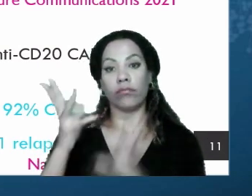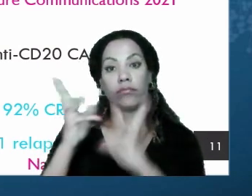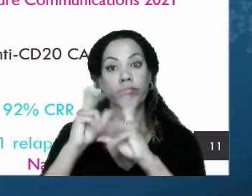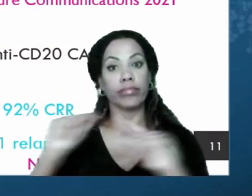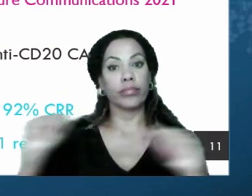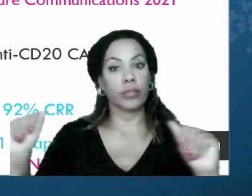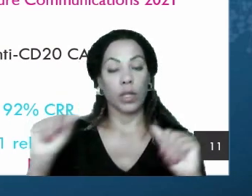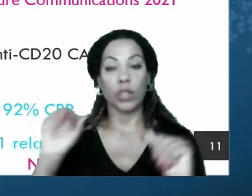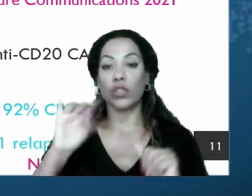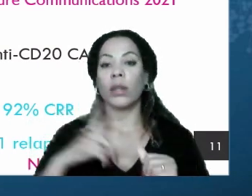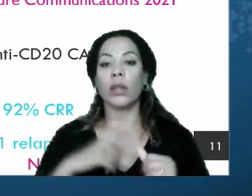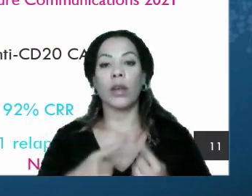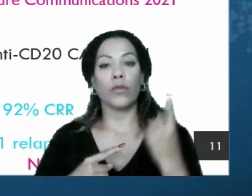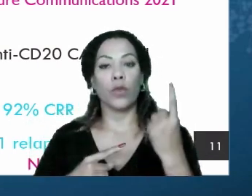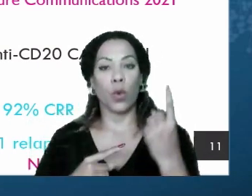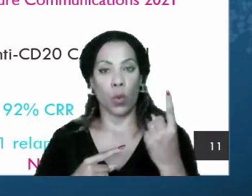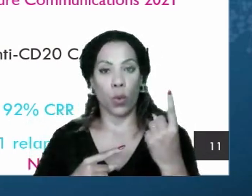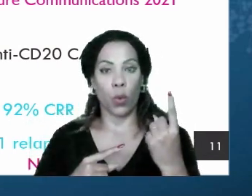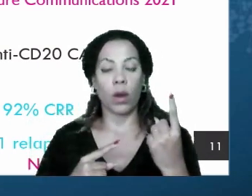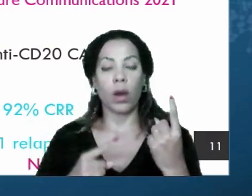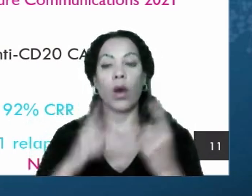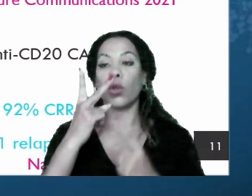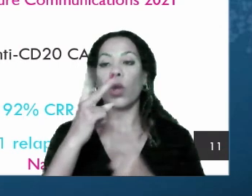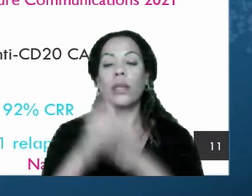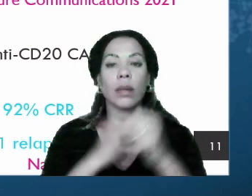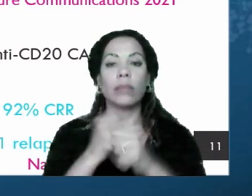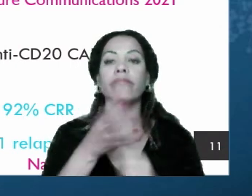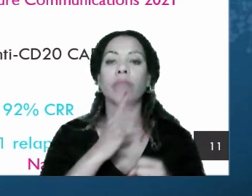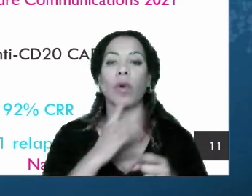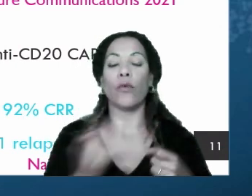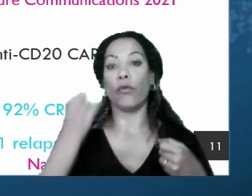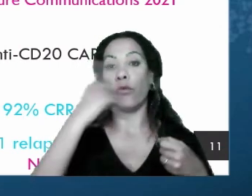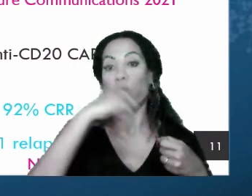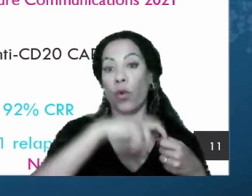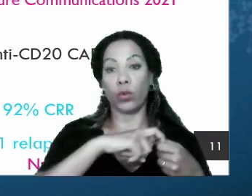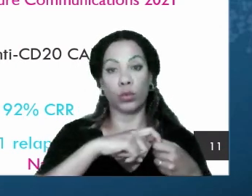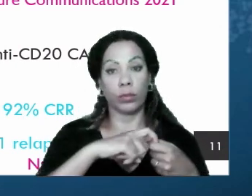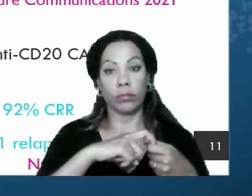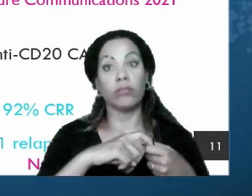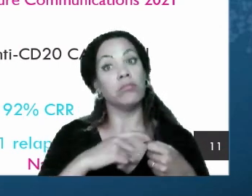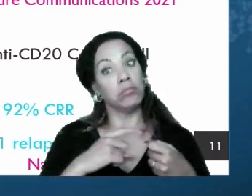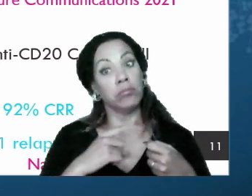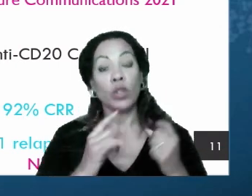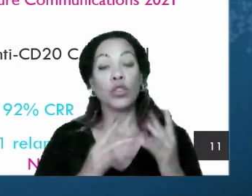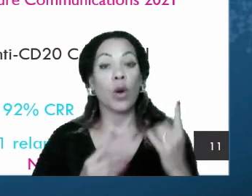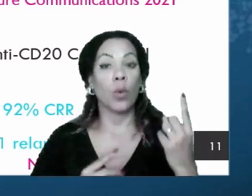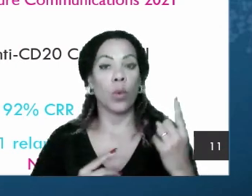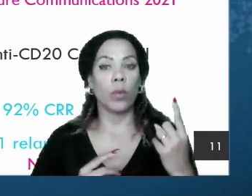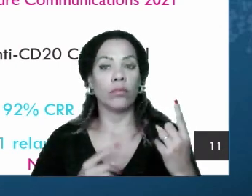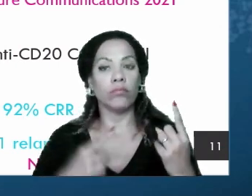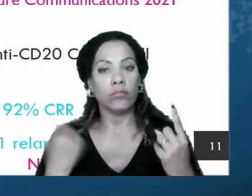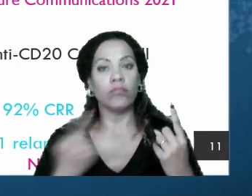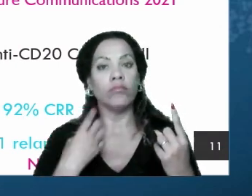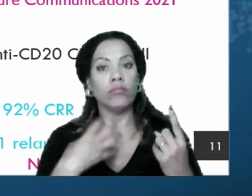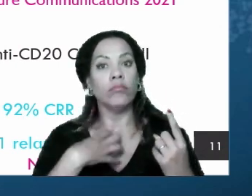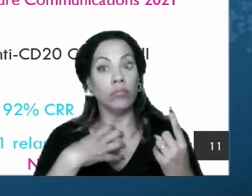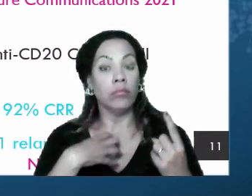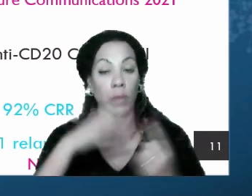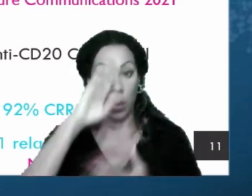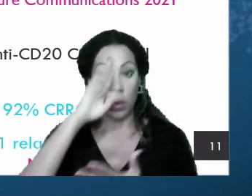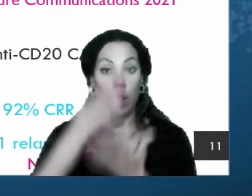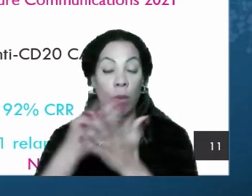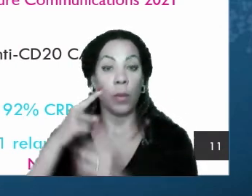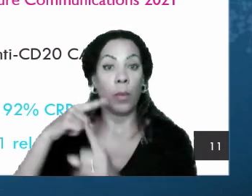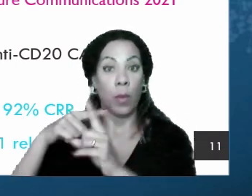um paciente teve recidiva depois de 2 anos. Então, estamos muito entusiasmados. Vamos continuar. Os produtos